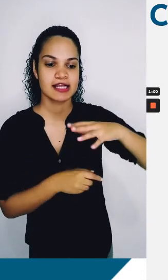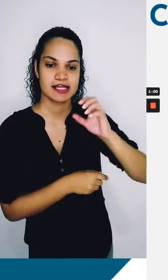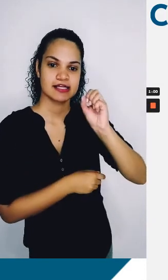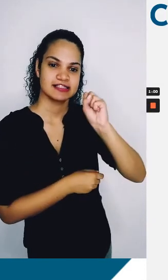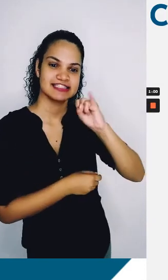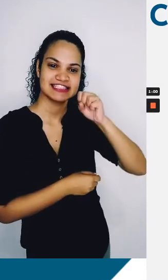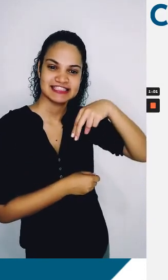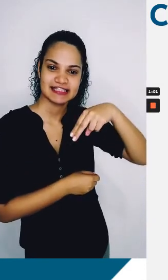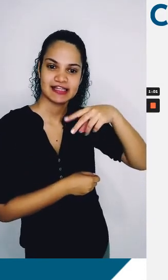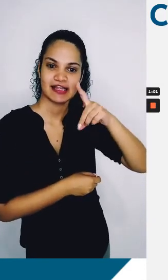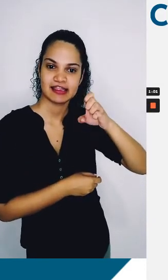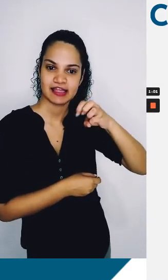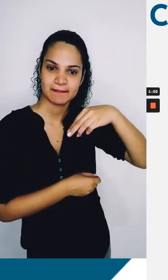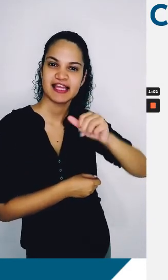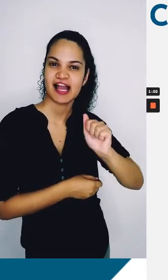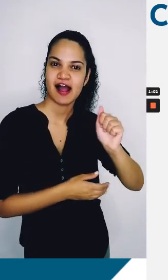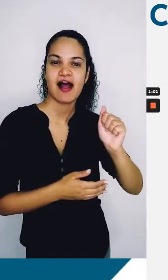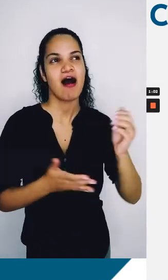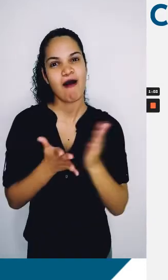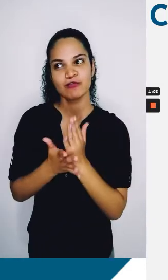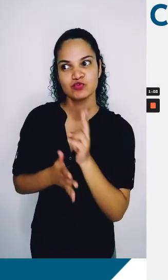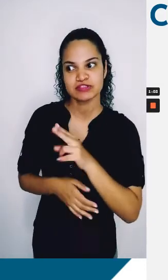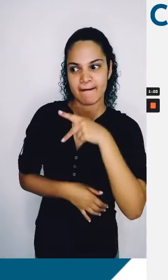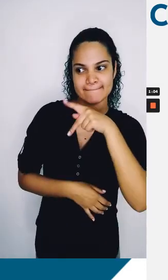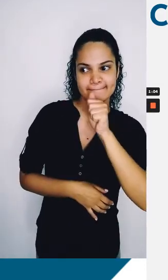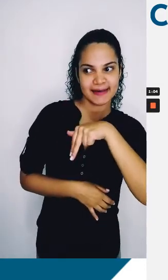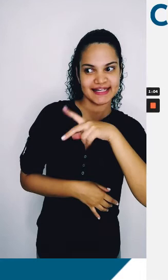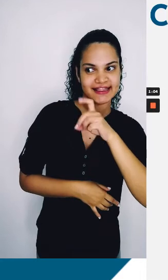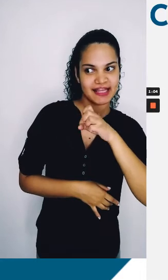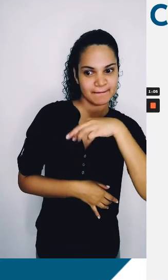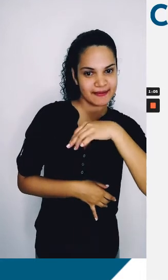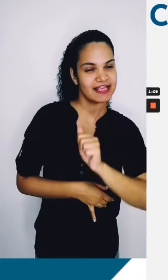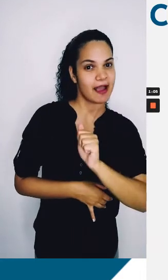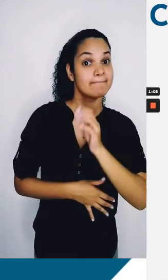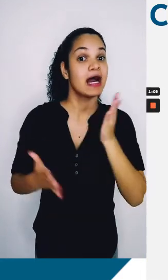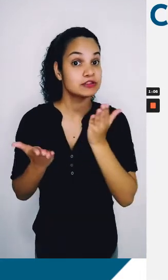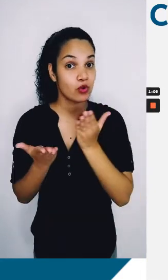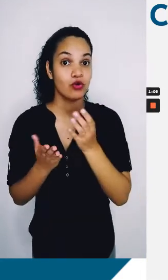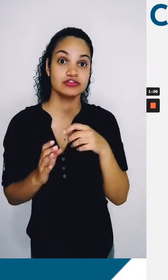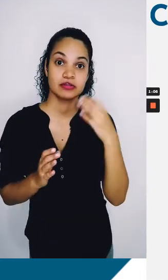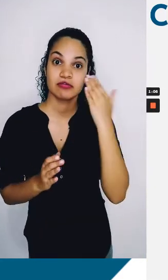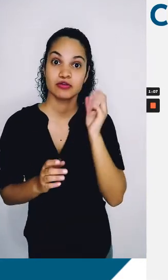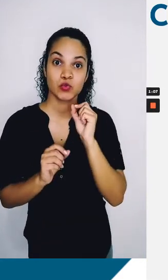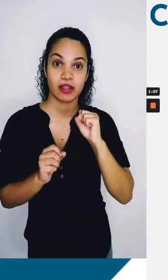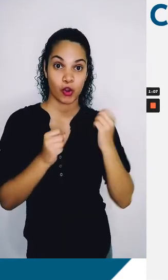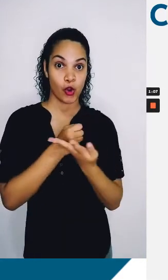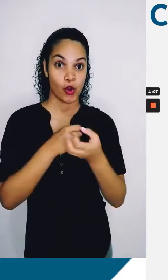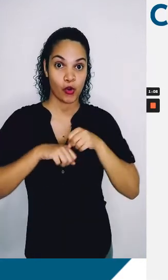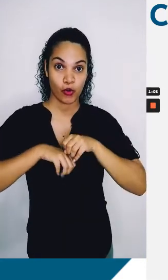chamada sindemia. Alguns usam o termo pandemia, sendo que a gente entende hoje que a